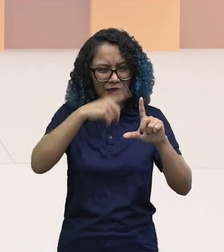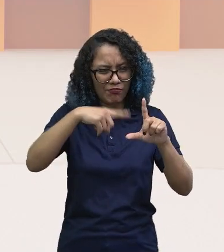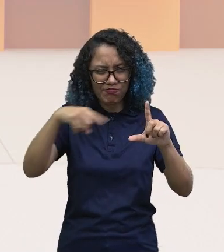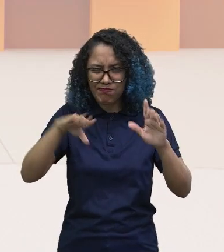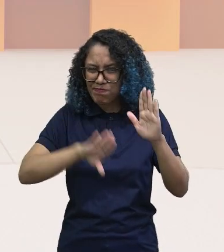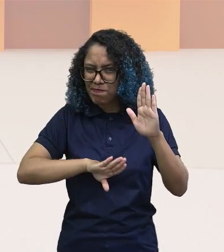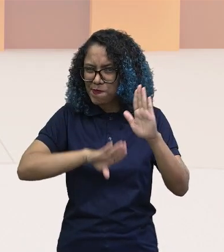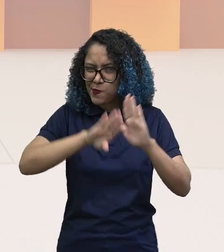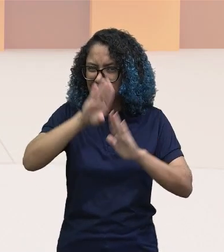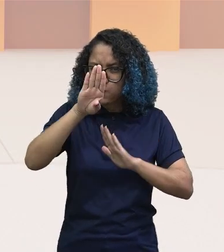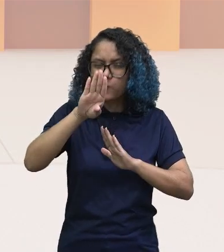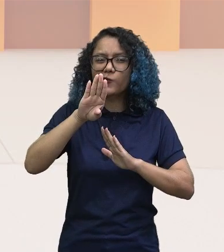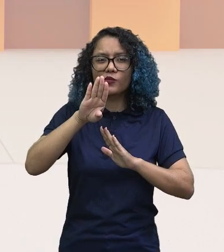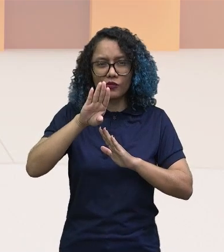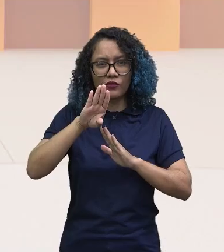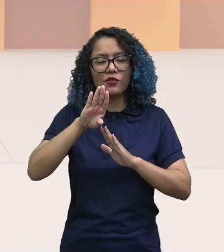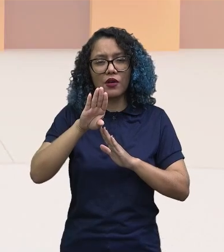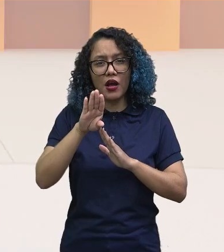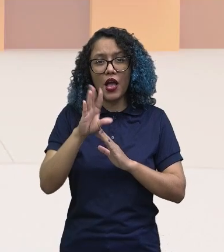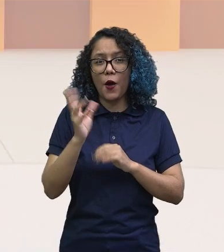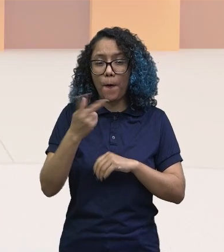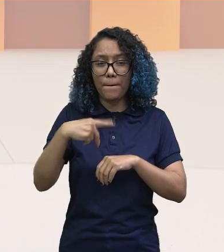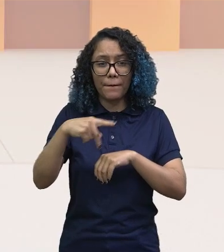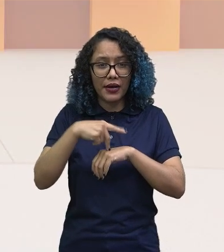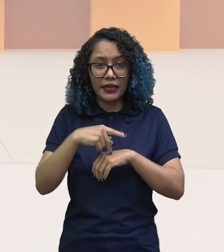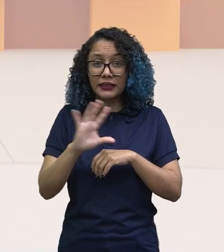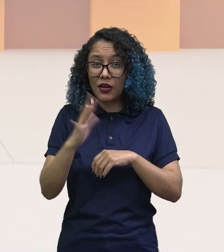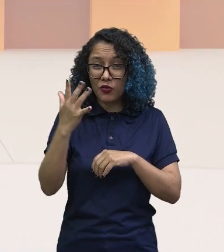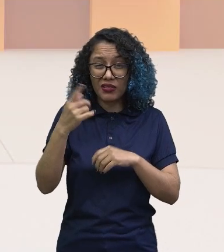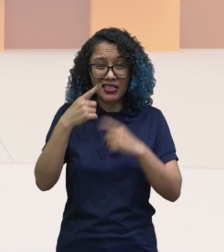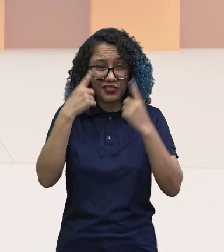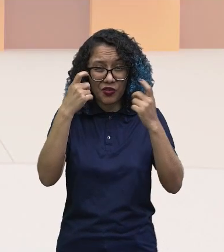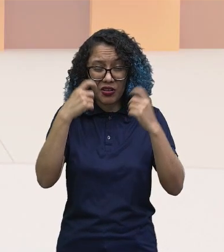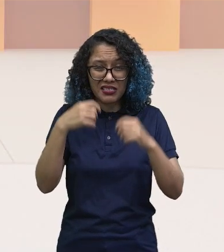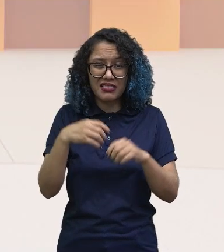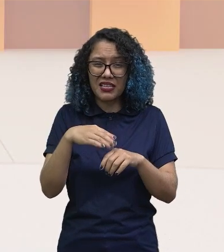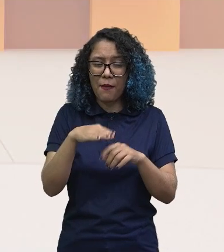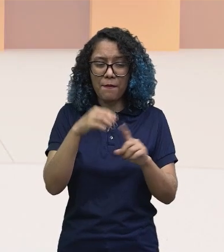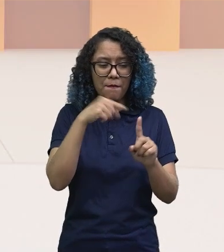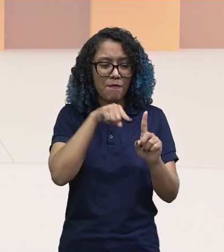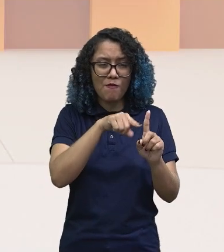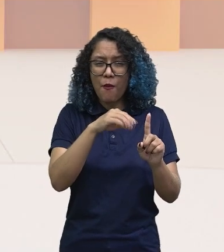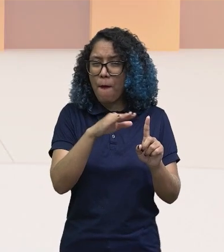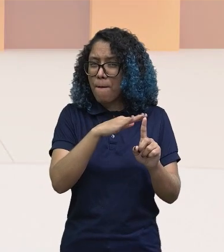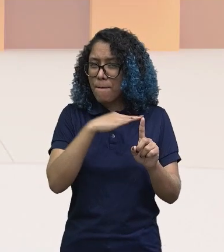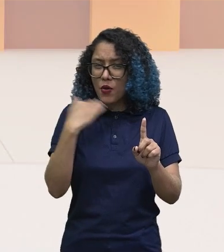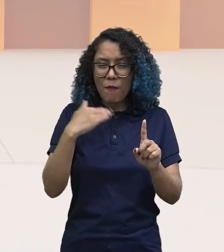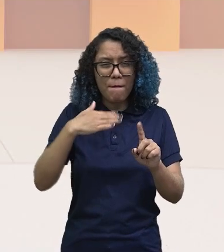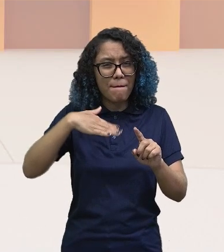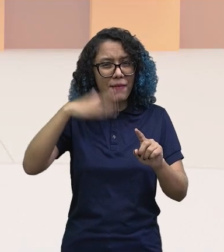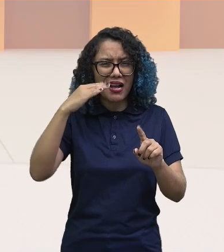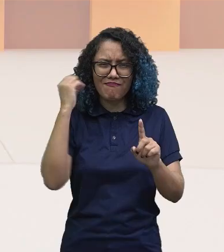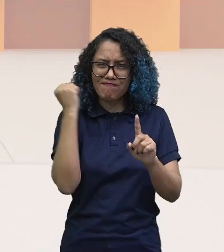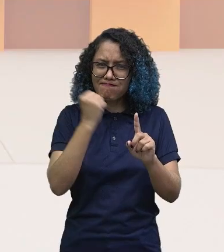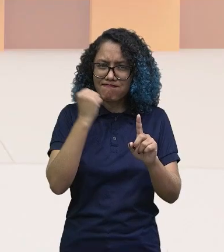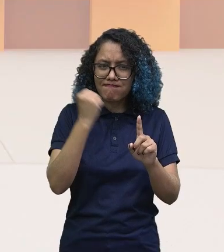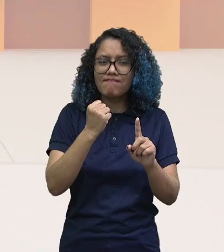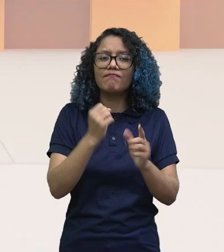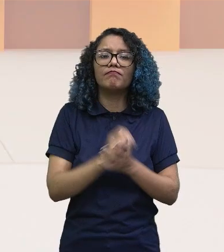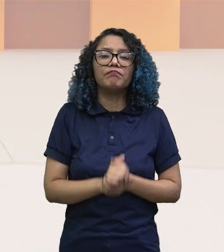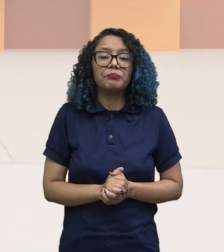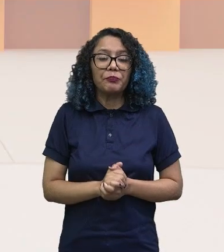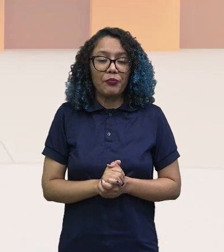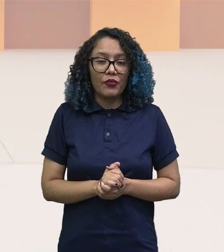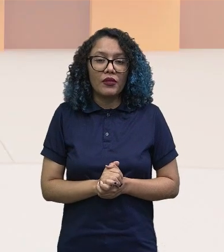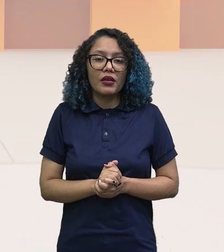que mais mata as pessoas dessa comunidade. E a conscientização sobre a